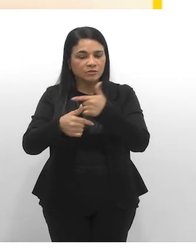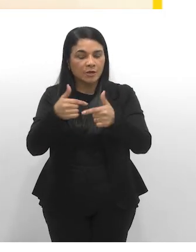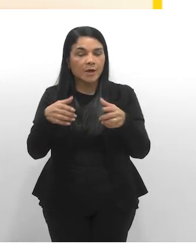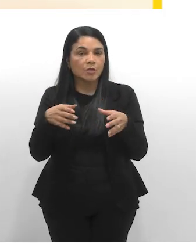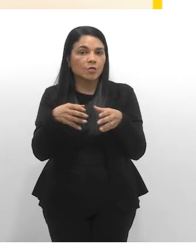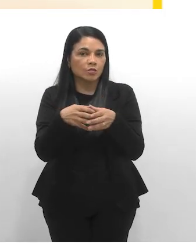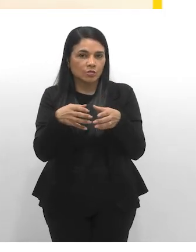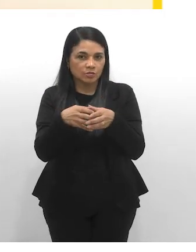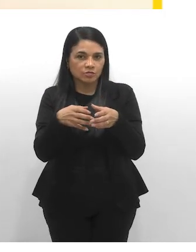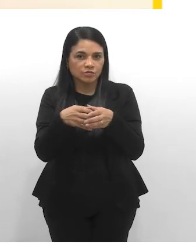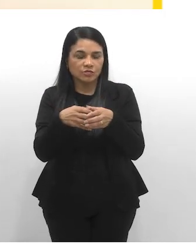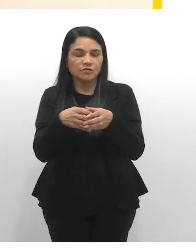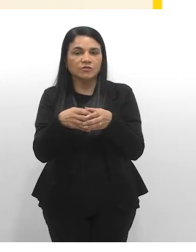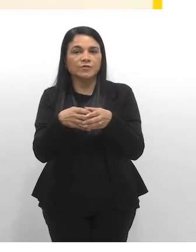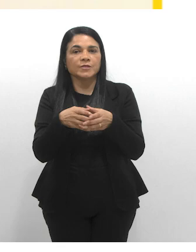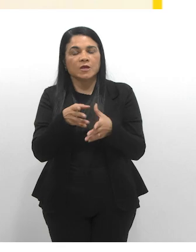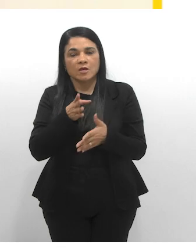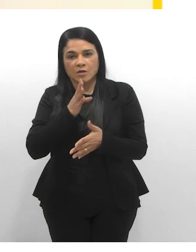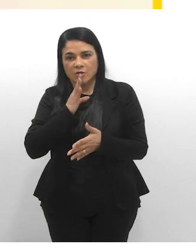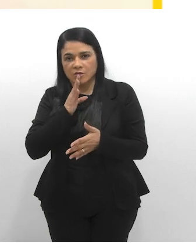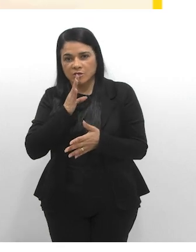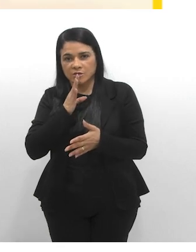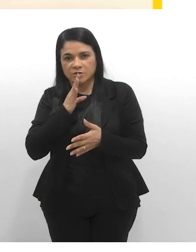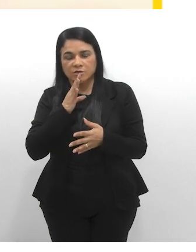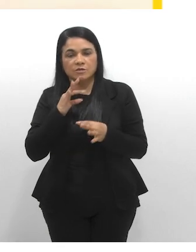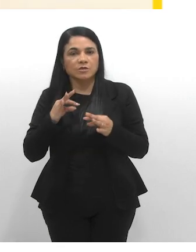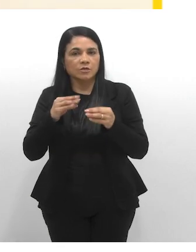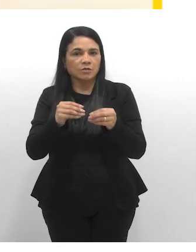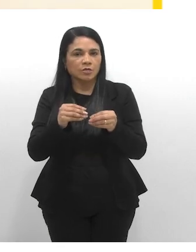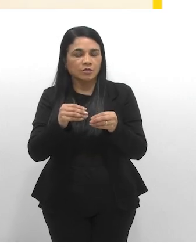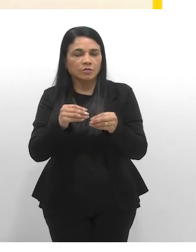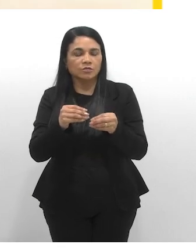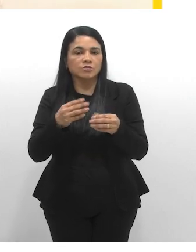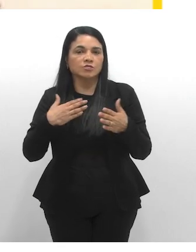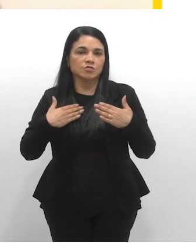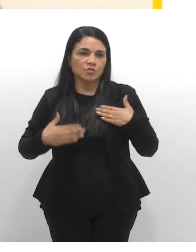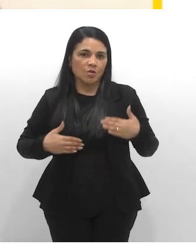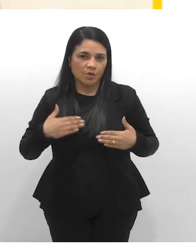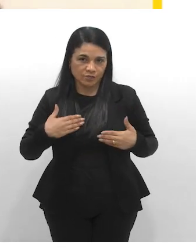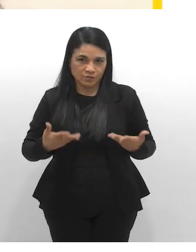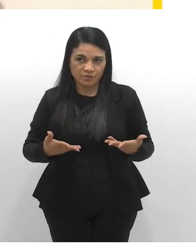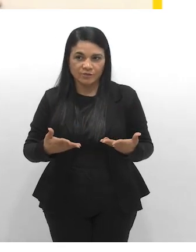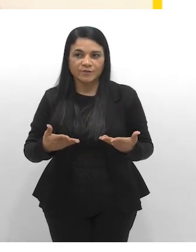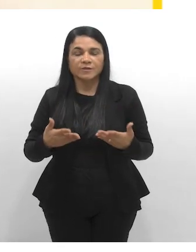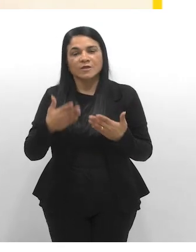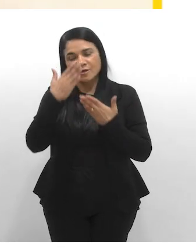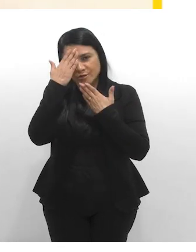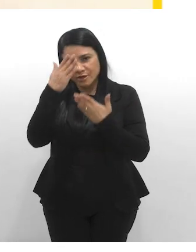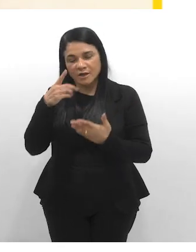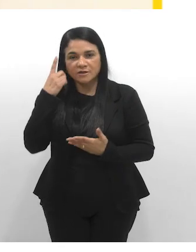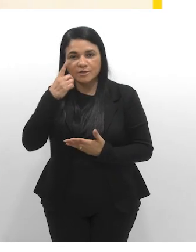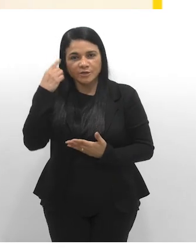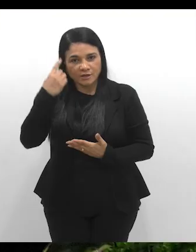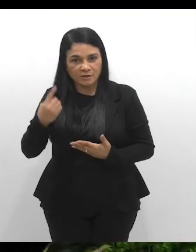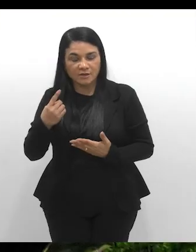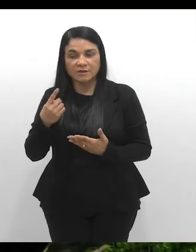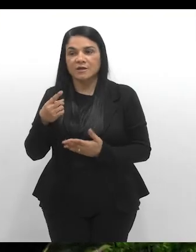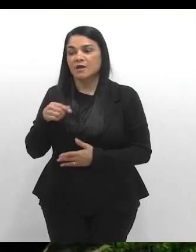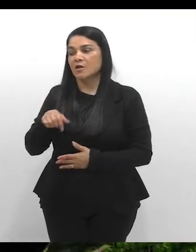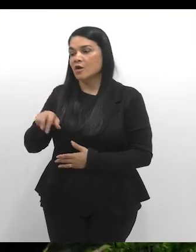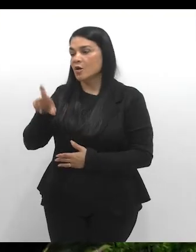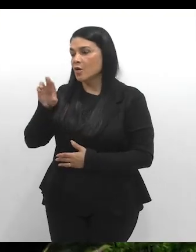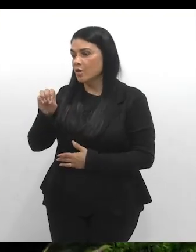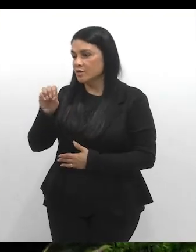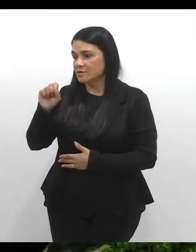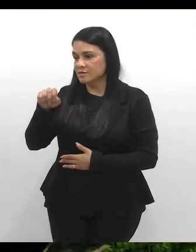uma condição coletiva, né, humanidade reconhecida em todos os pares, em todos os corpos. Muito obrigado, deputada